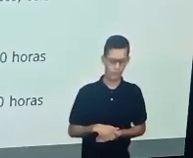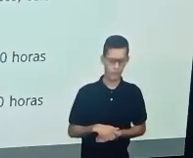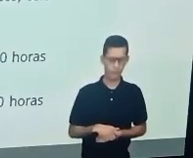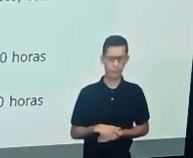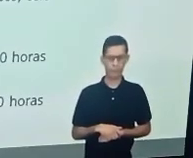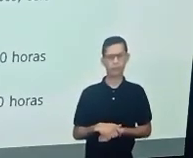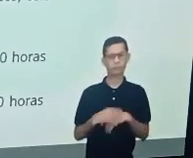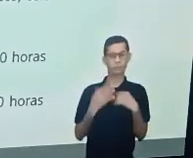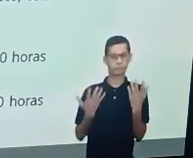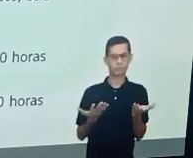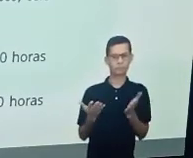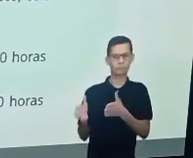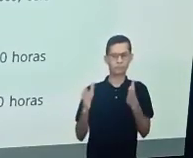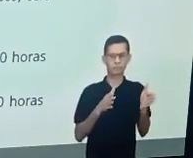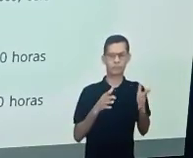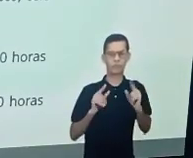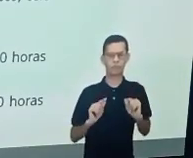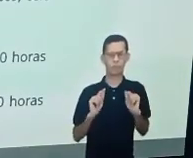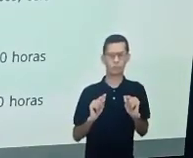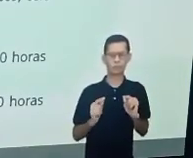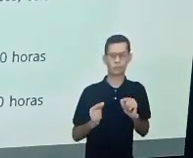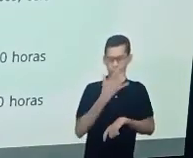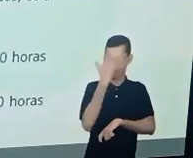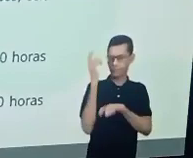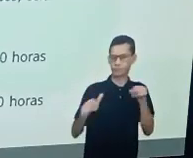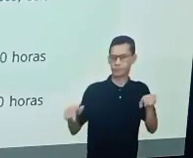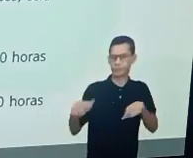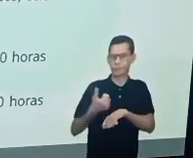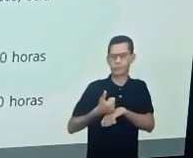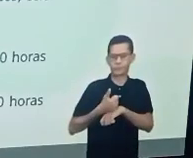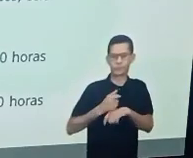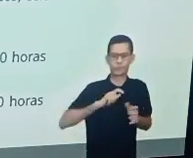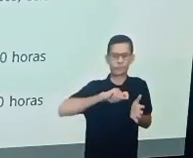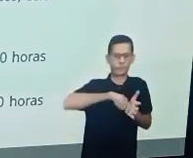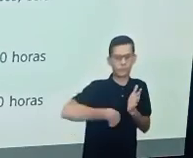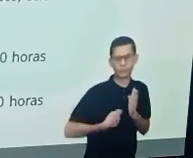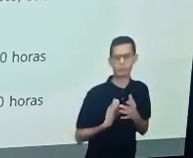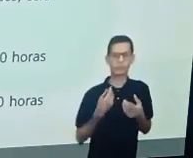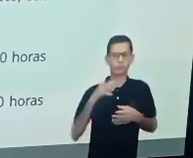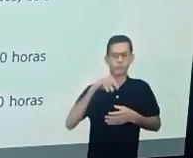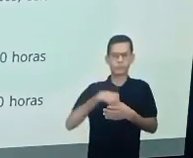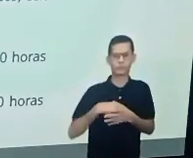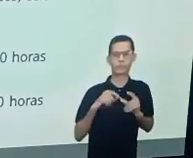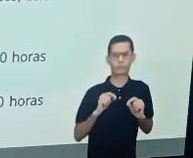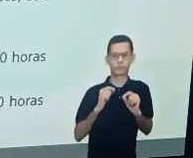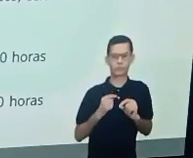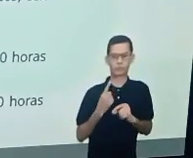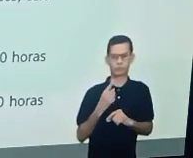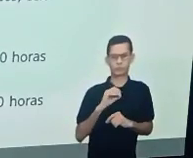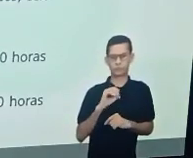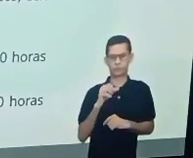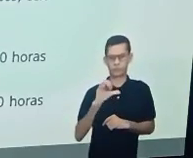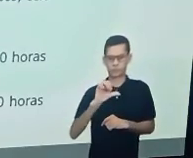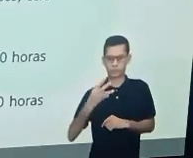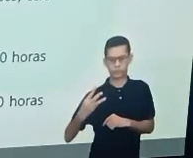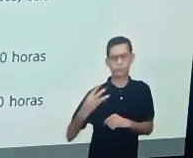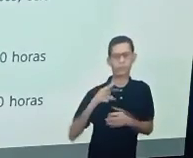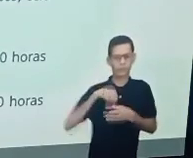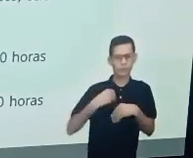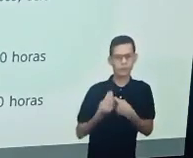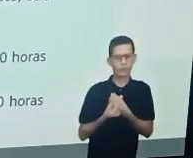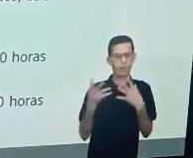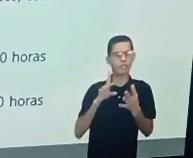Agora vem o caso dos docentes contratados regidos pela 1093, tá? E para eles também será disponibilizado na